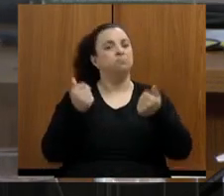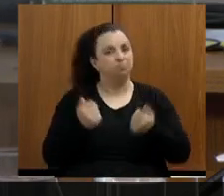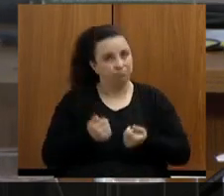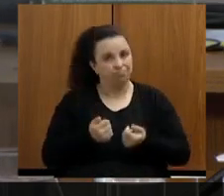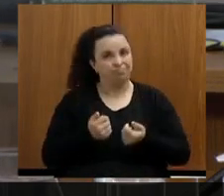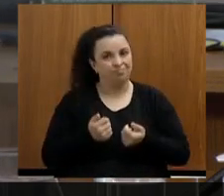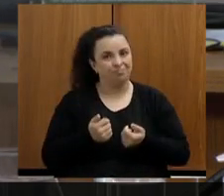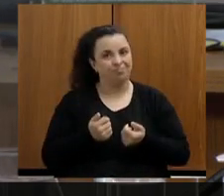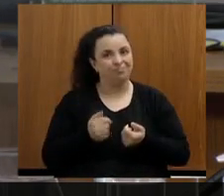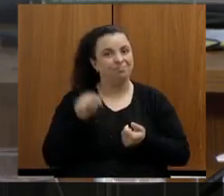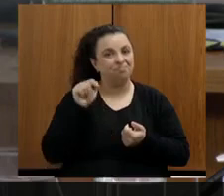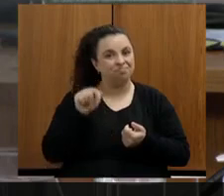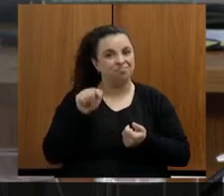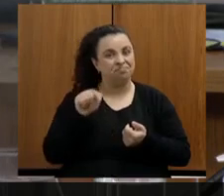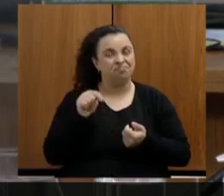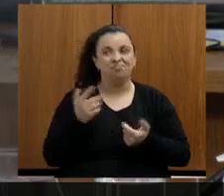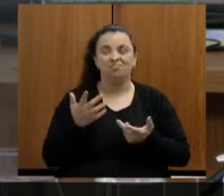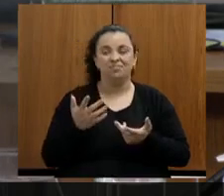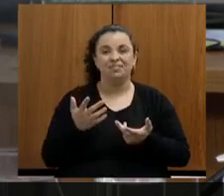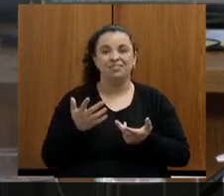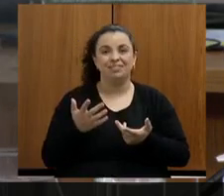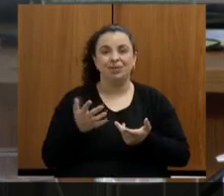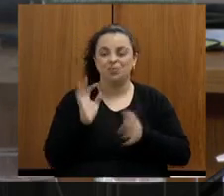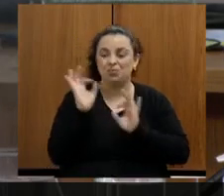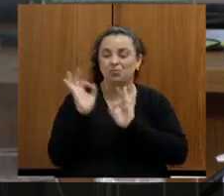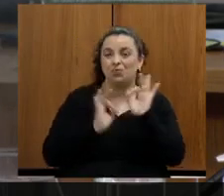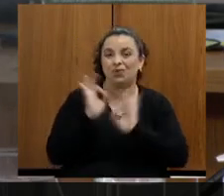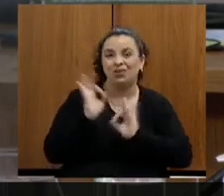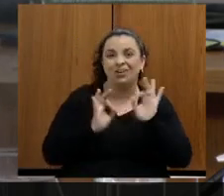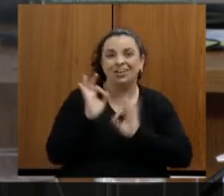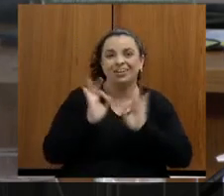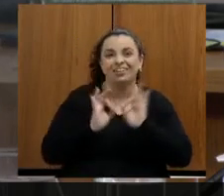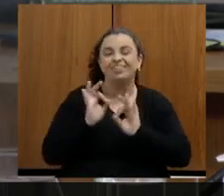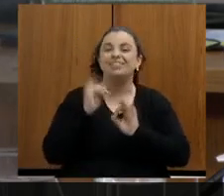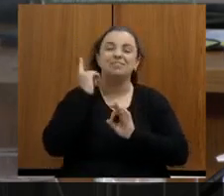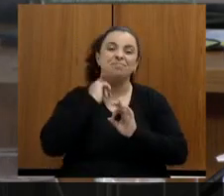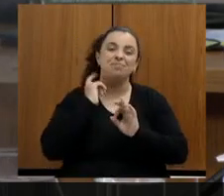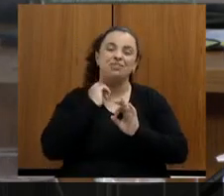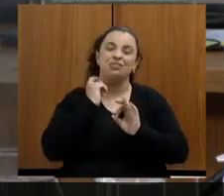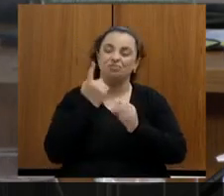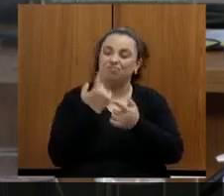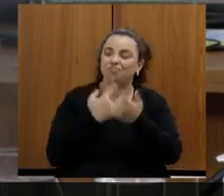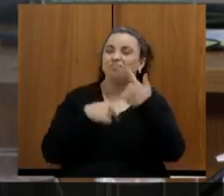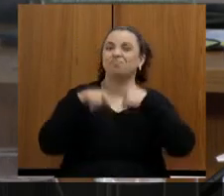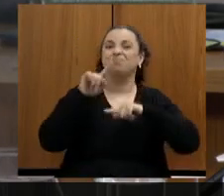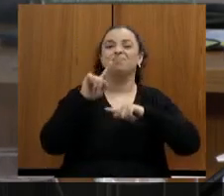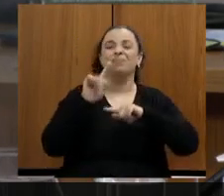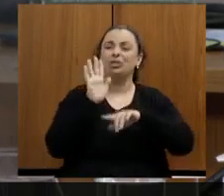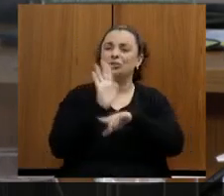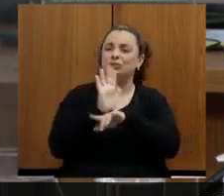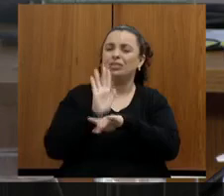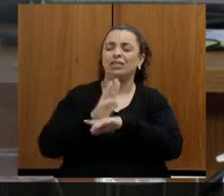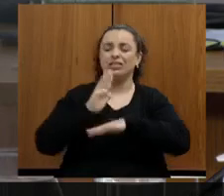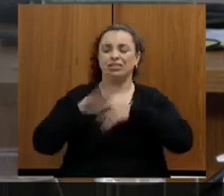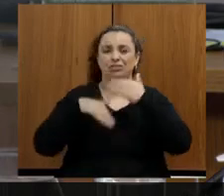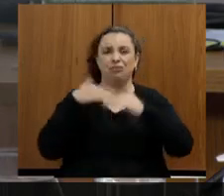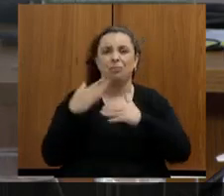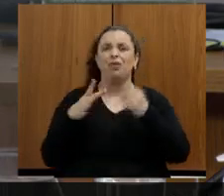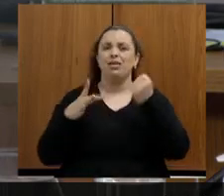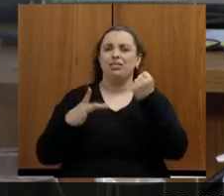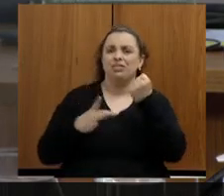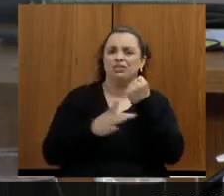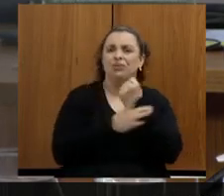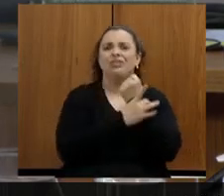pouco tá colocando Minas dos Trilhos na elevando o desenvolvimento levando a segurança